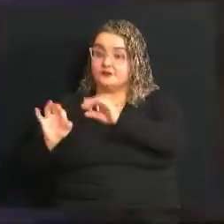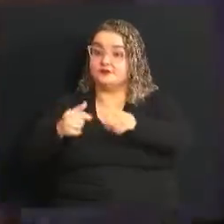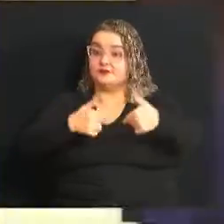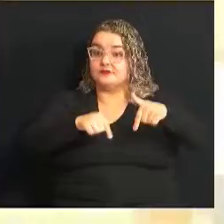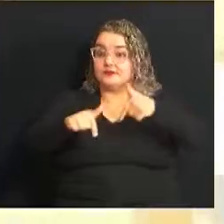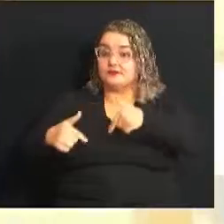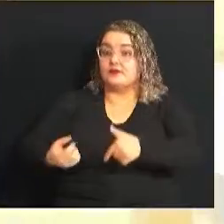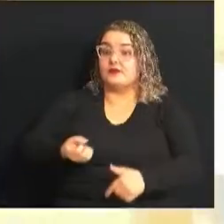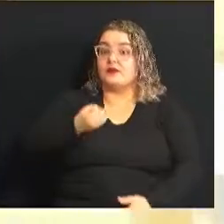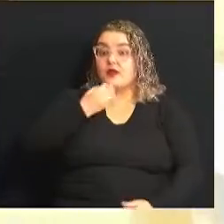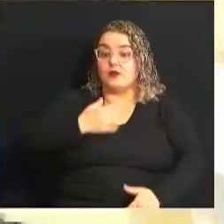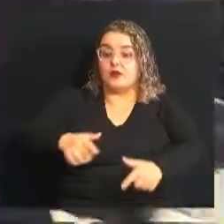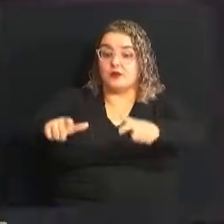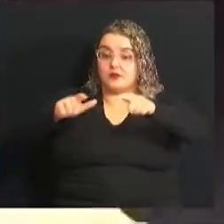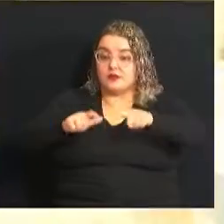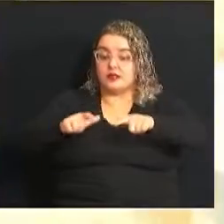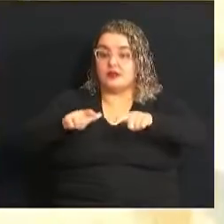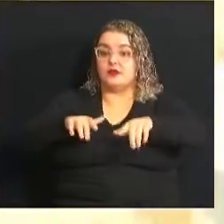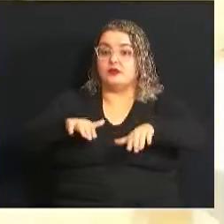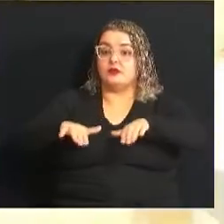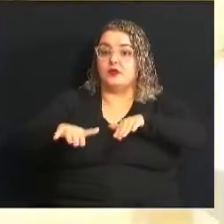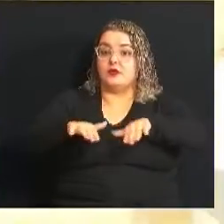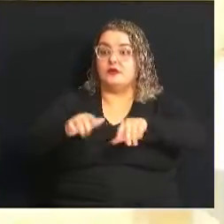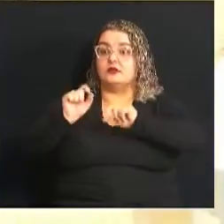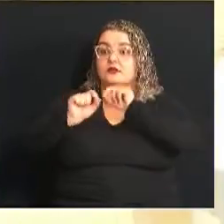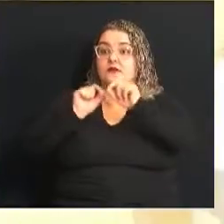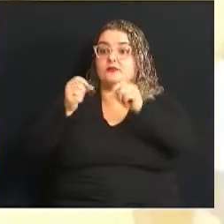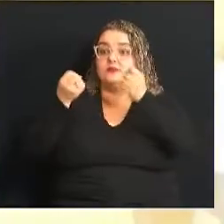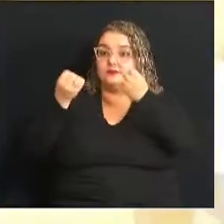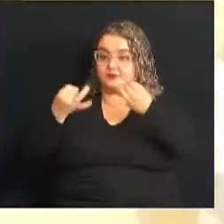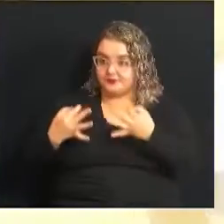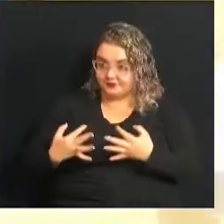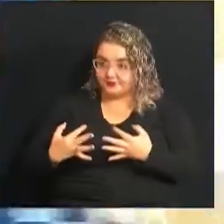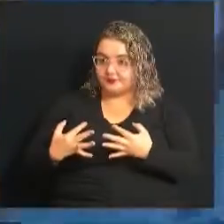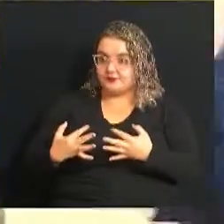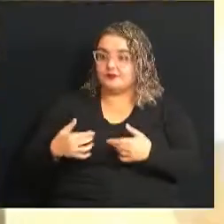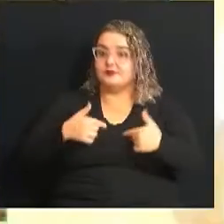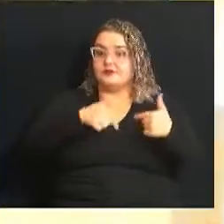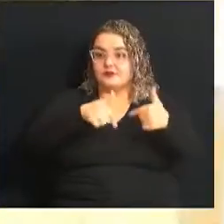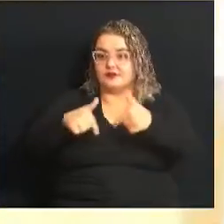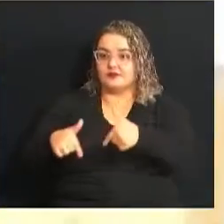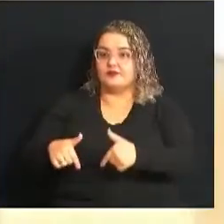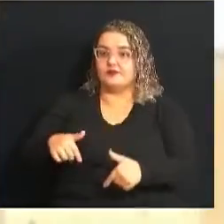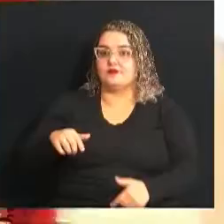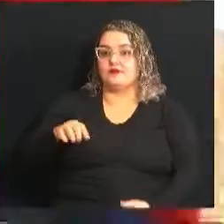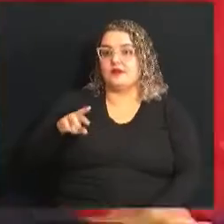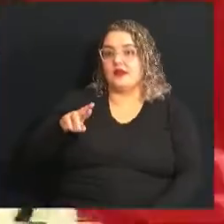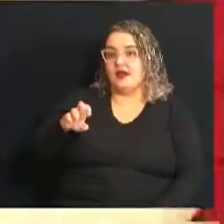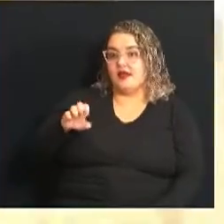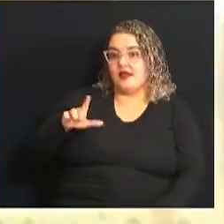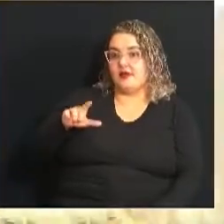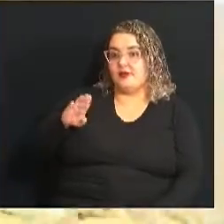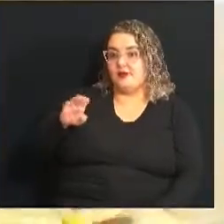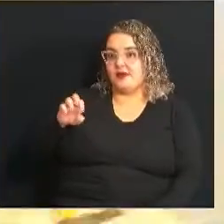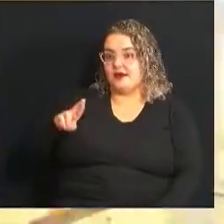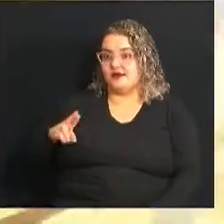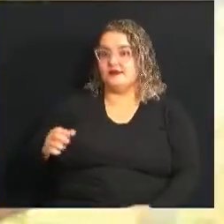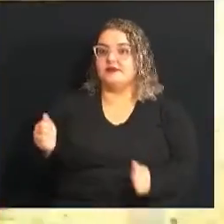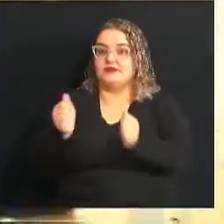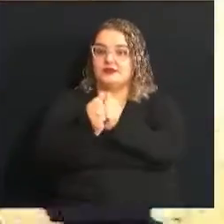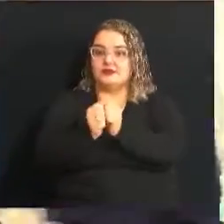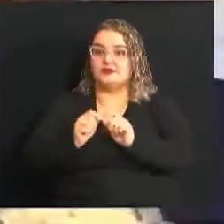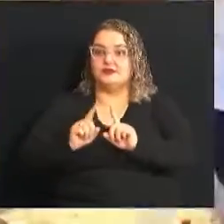Bom Prato Móvel. E quem vai explicar para a gente desse trabalho é o Helber, que está aqui ao meu lado. Ele que